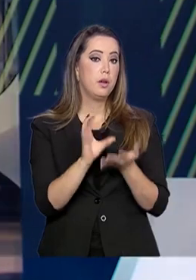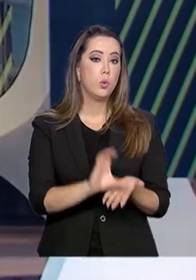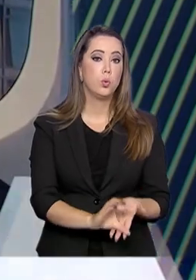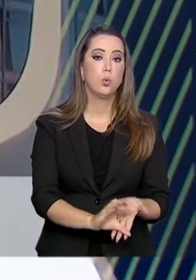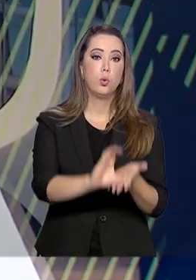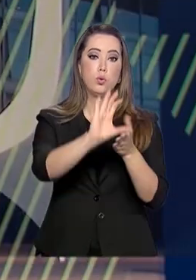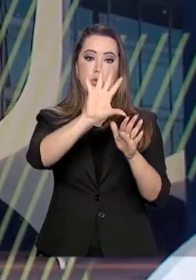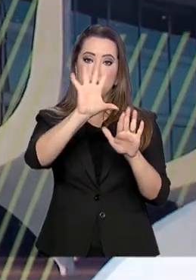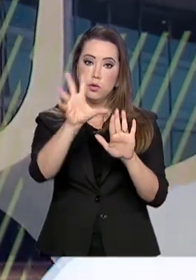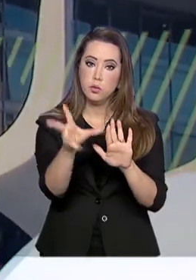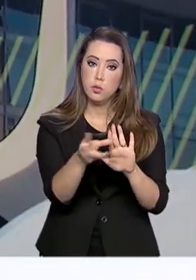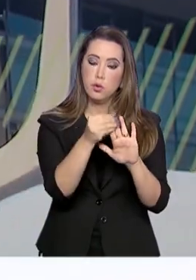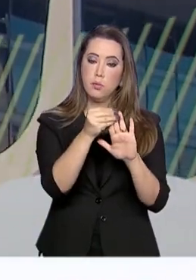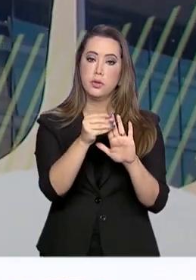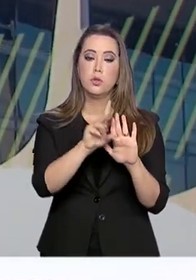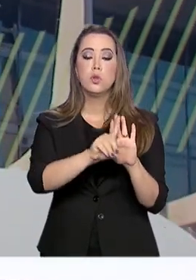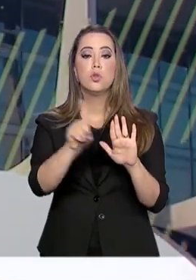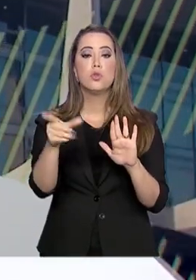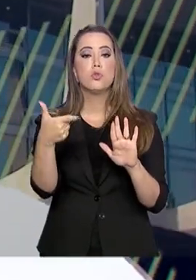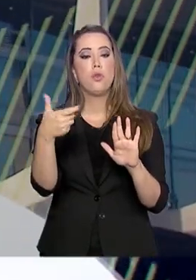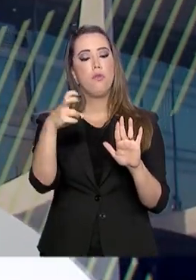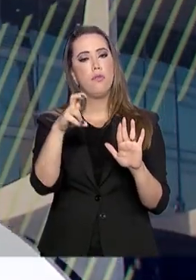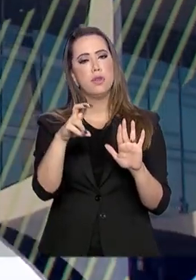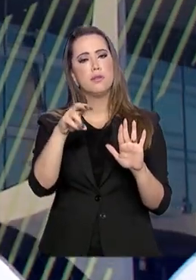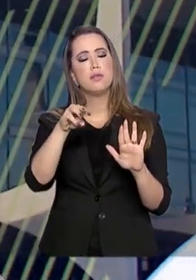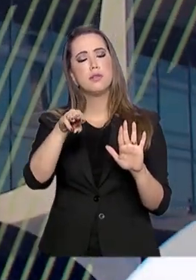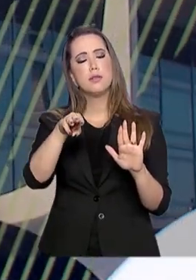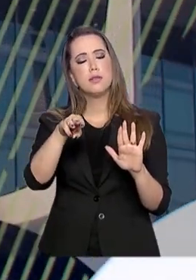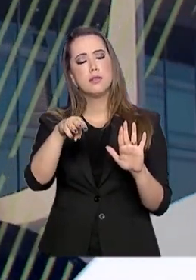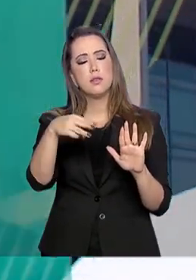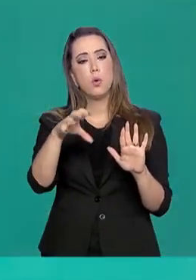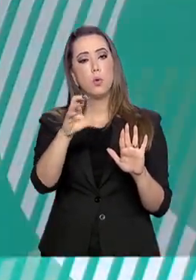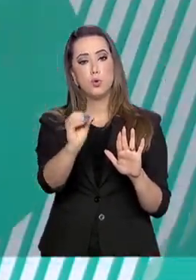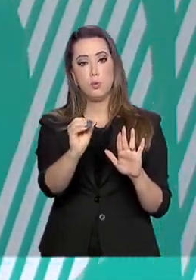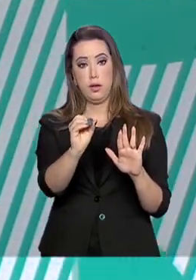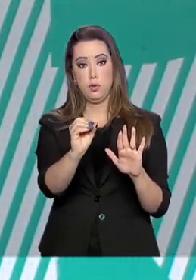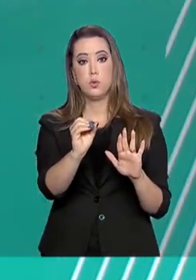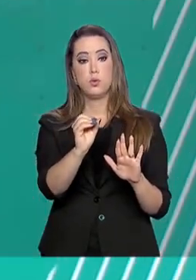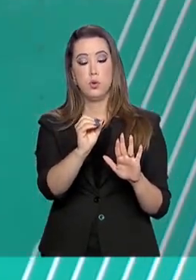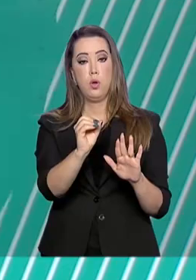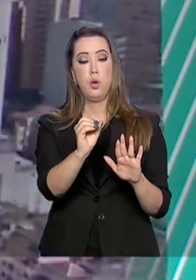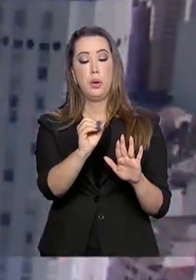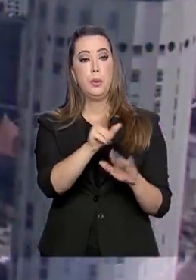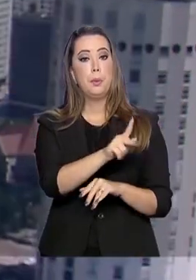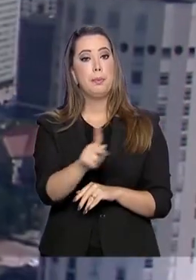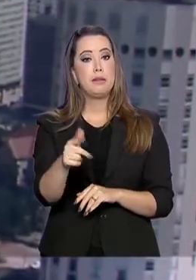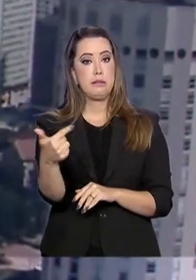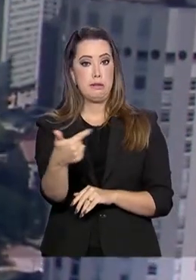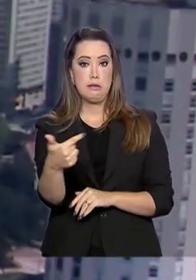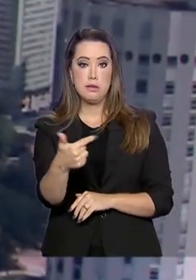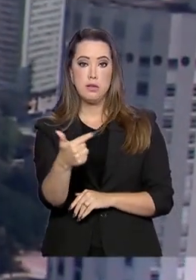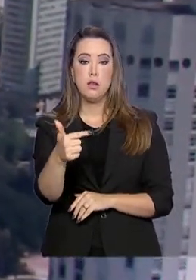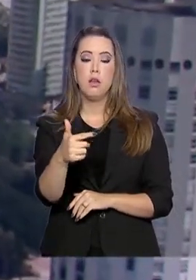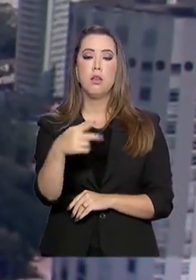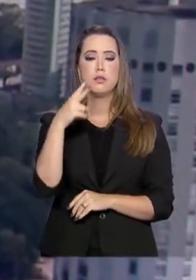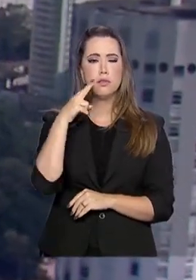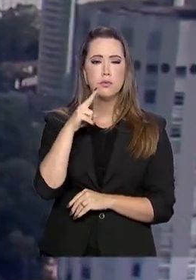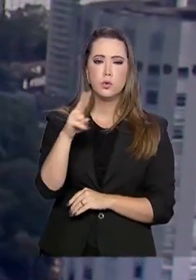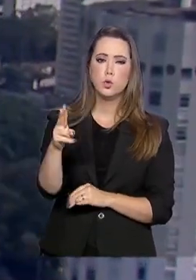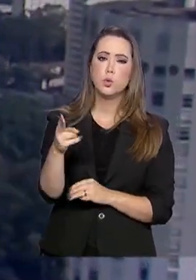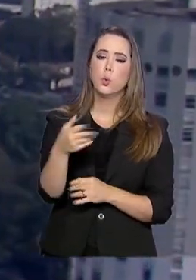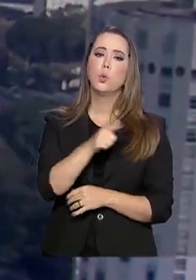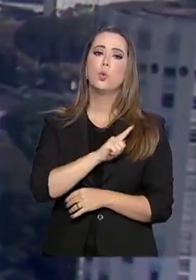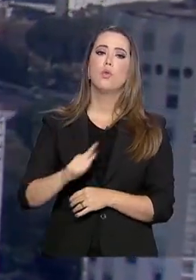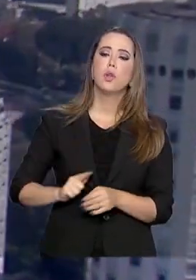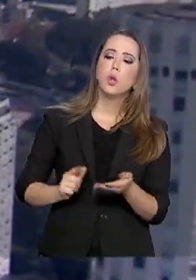25 de março. O vice-presidente, Hamilton Mourão, que está à frente do Conselho, está ouvindo os governadores para elaborar o